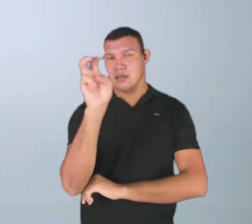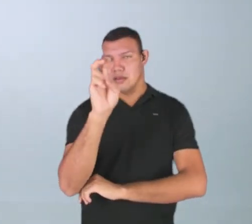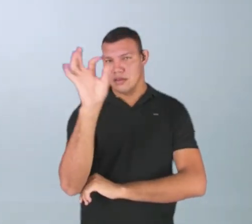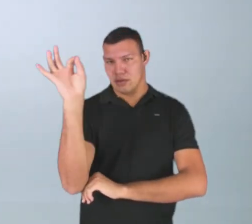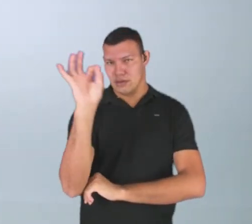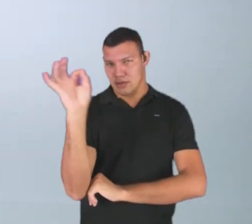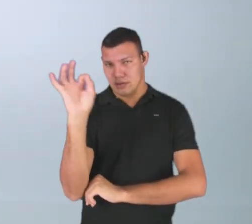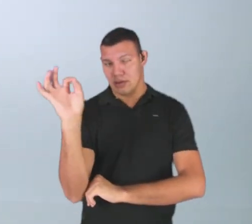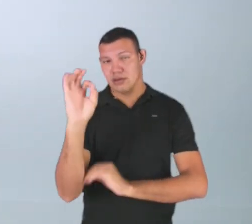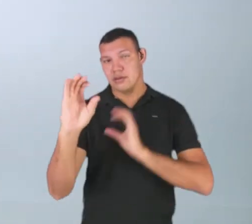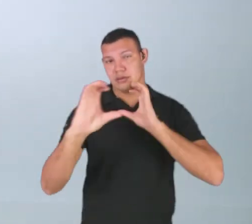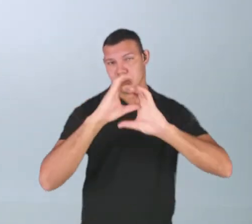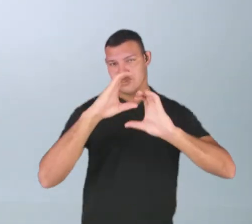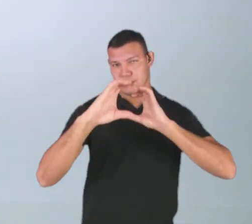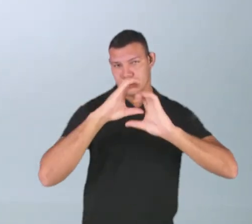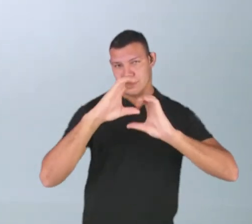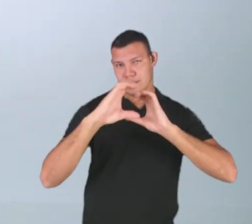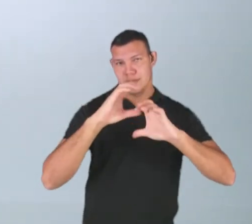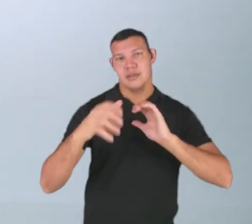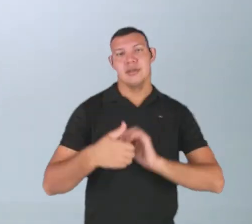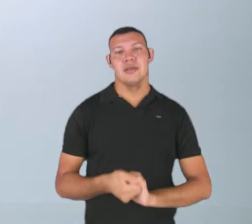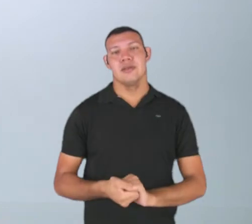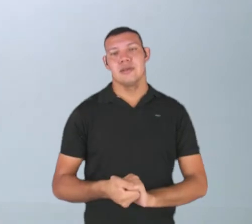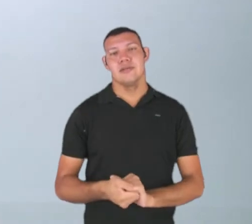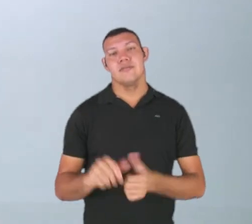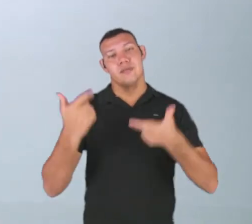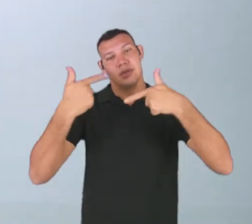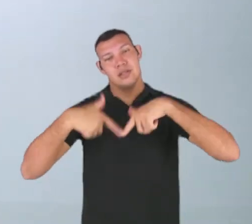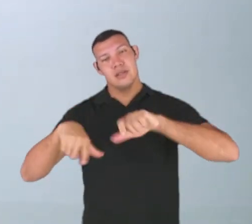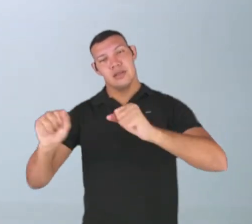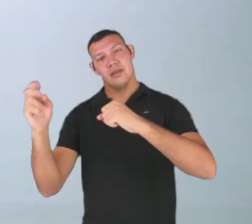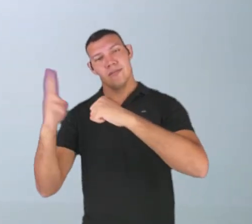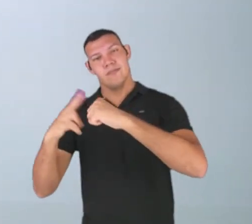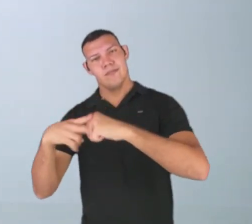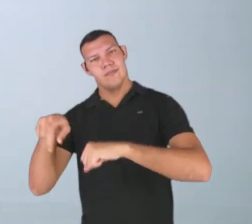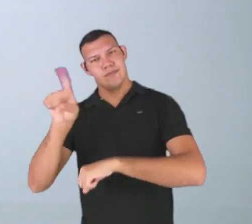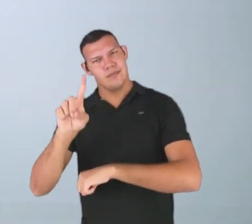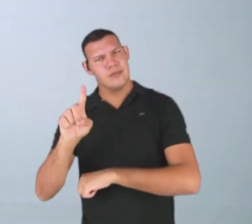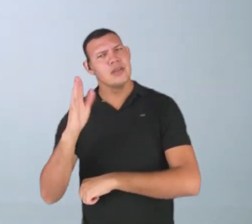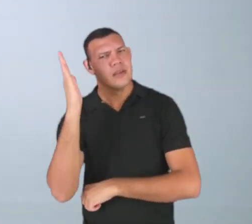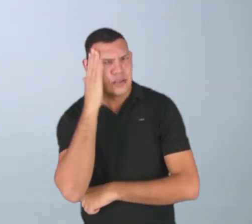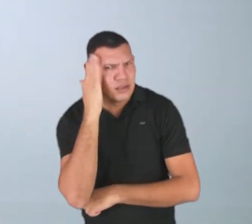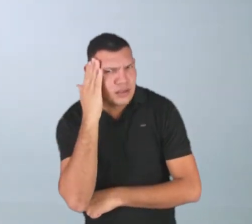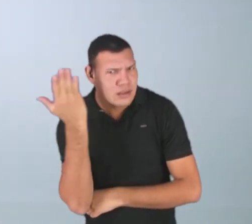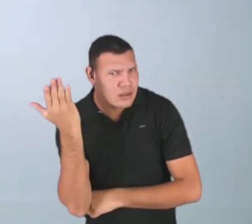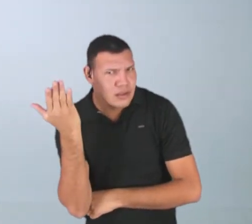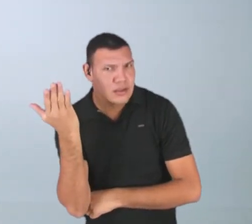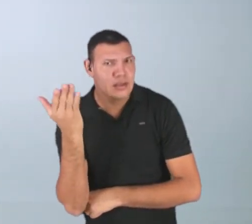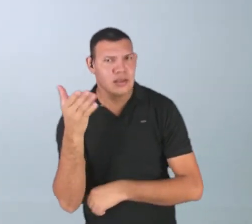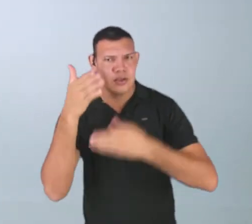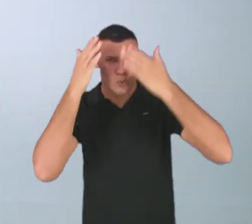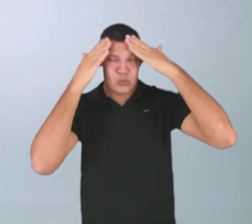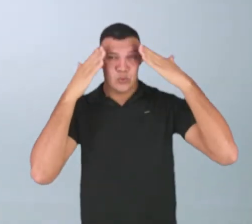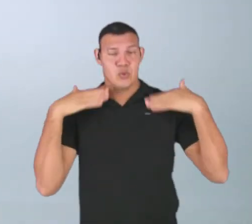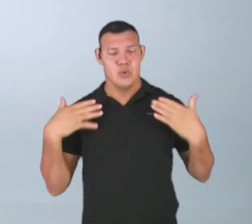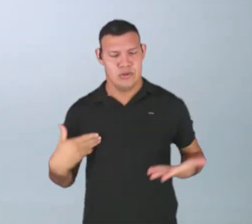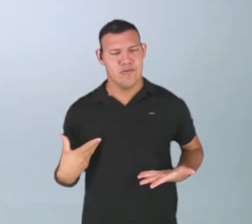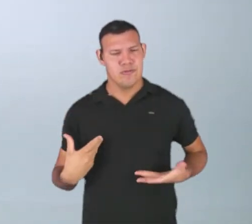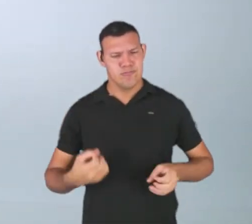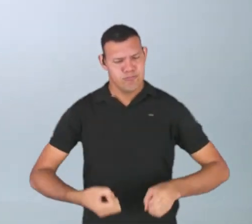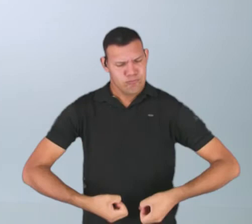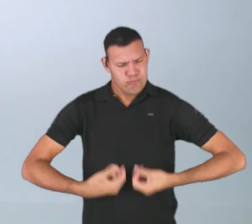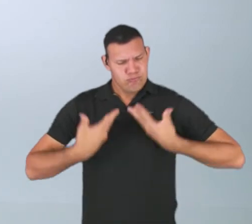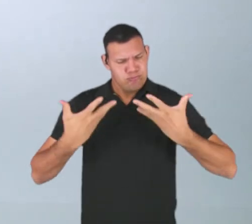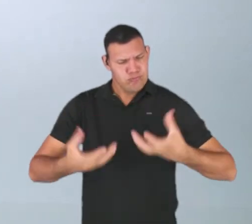55% da nossa comunicação é feita de linguagem não verbal. Você sabia disso? O nosso corpo fala. A